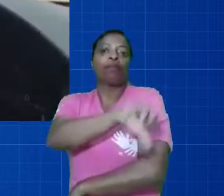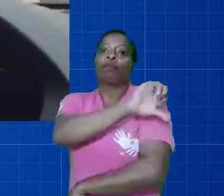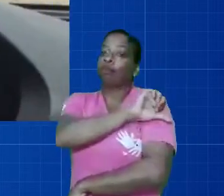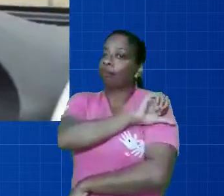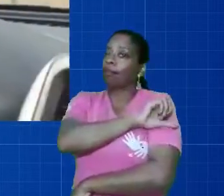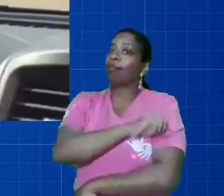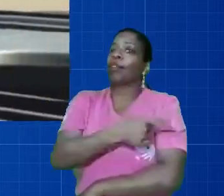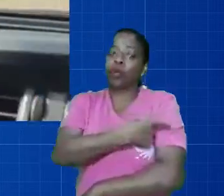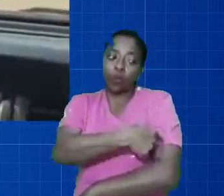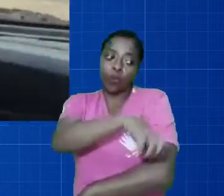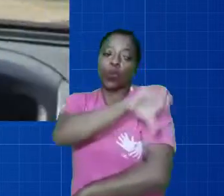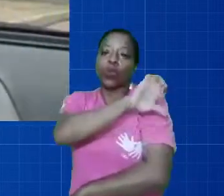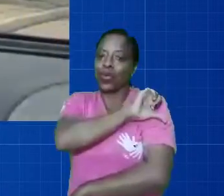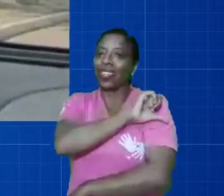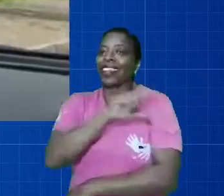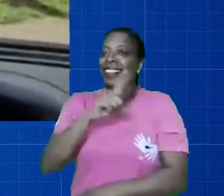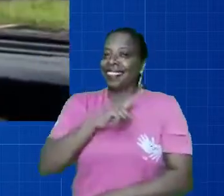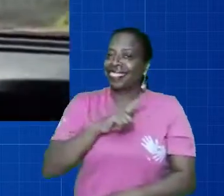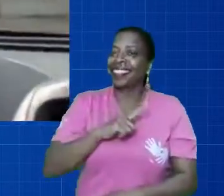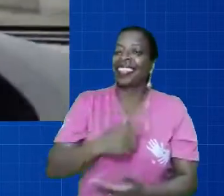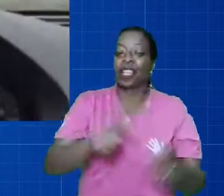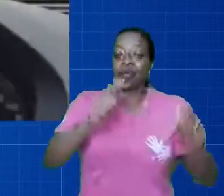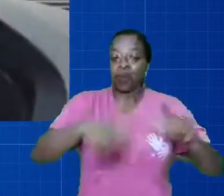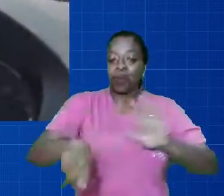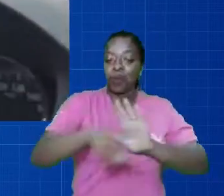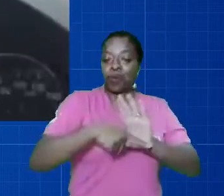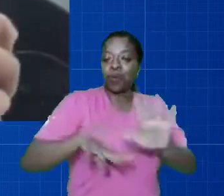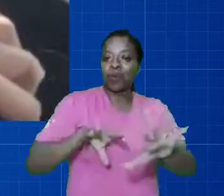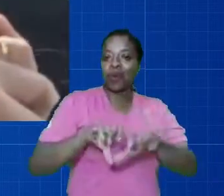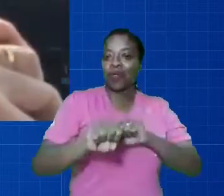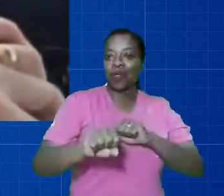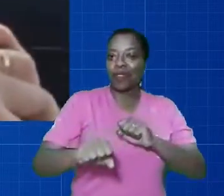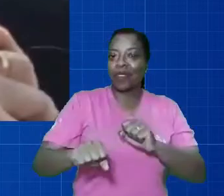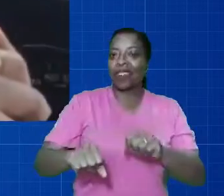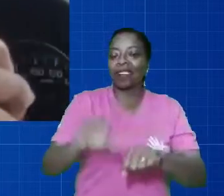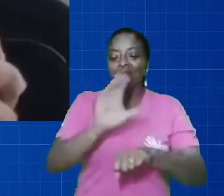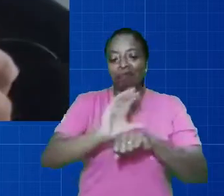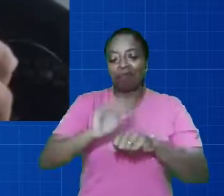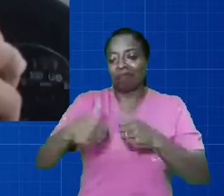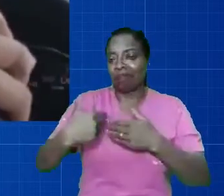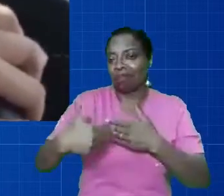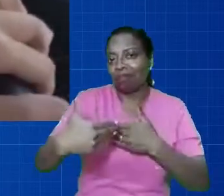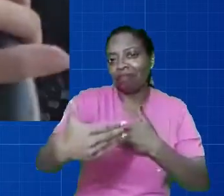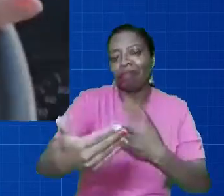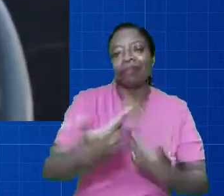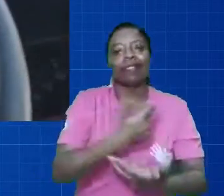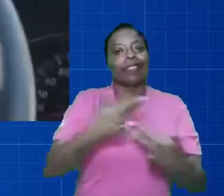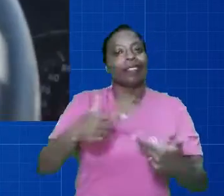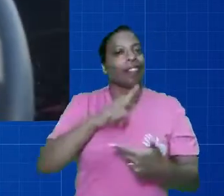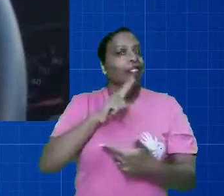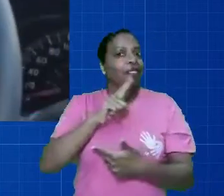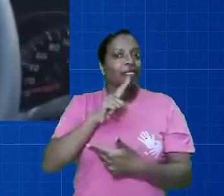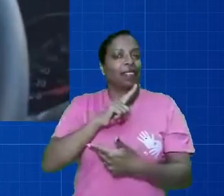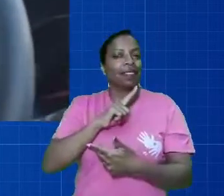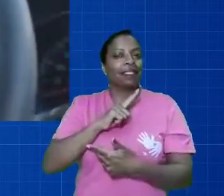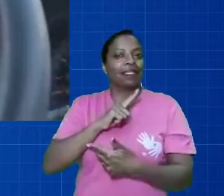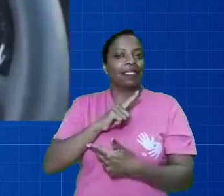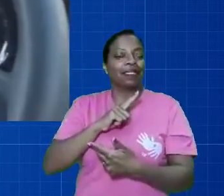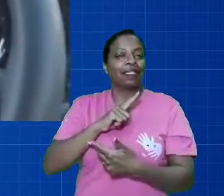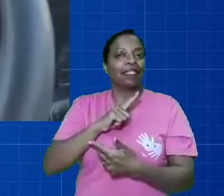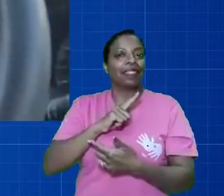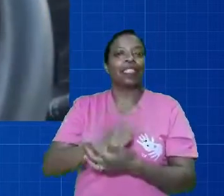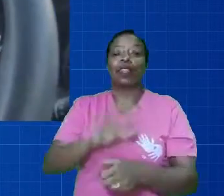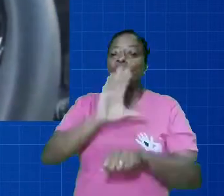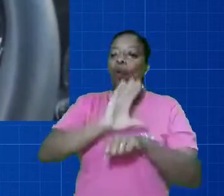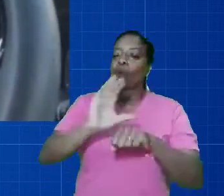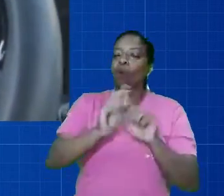formação, né? Não só para as crianças, mas de formação de uma maneira geral. E tinham vários cursos, cursos de desenho, cursos